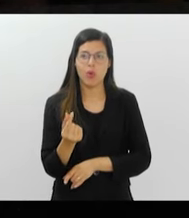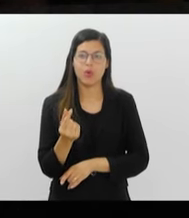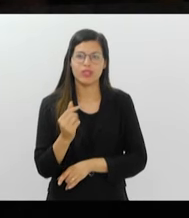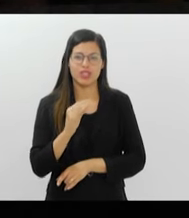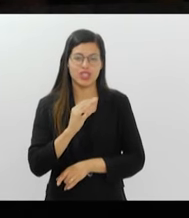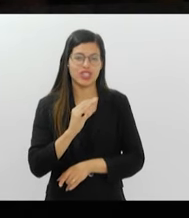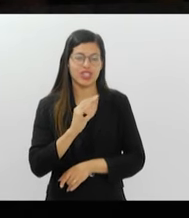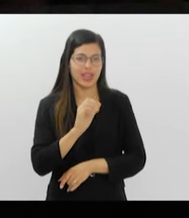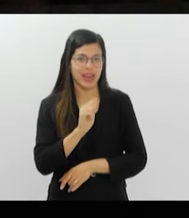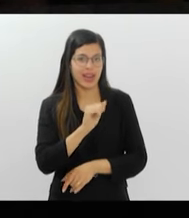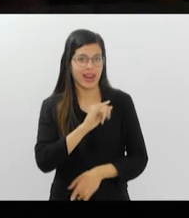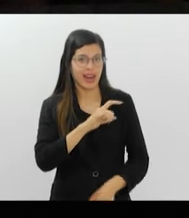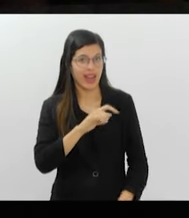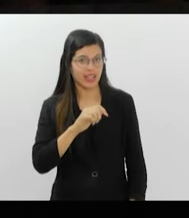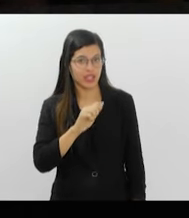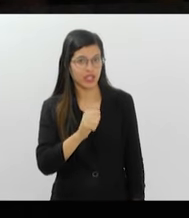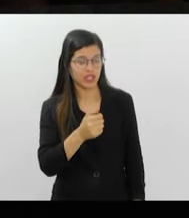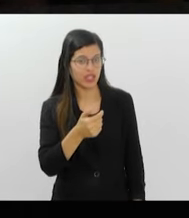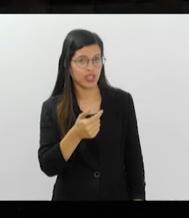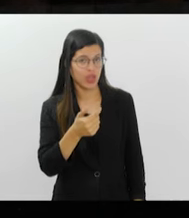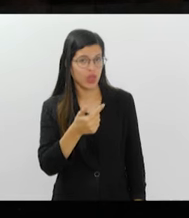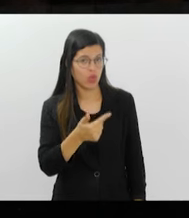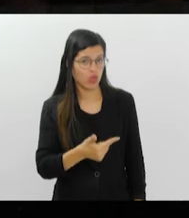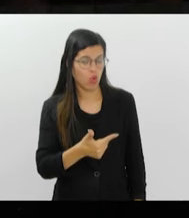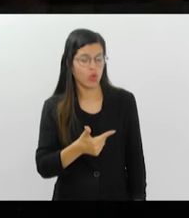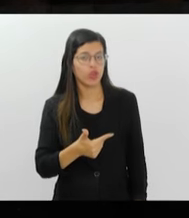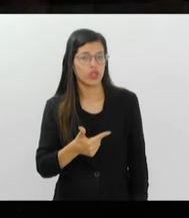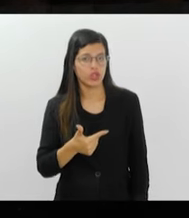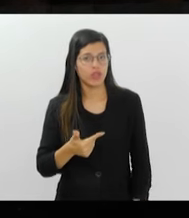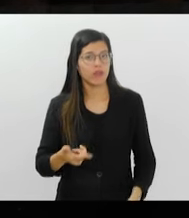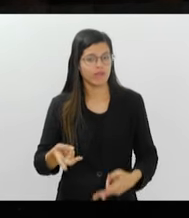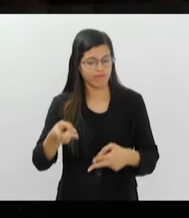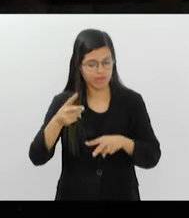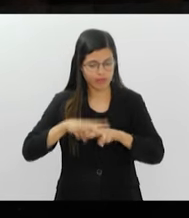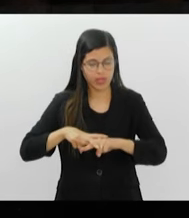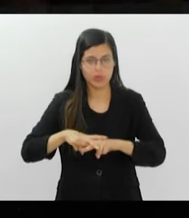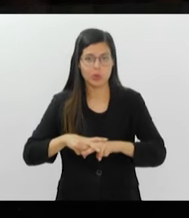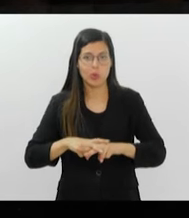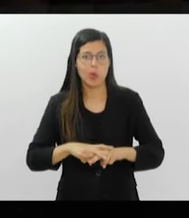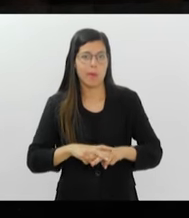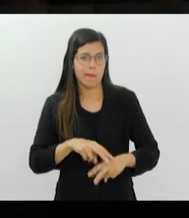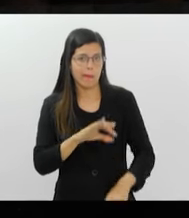2, apreendido pela Polícia Federal.